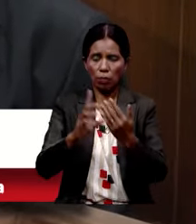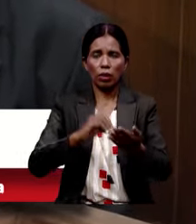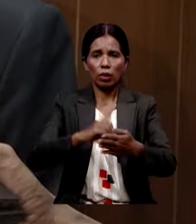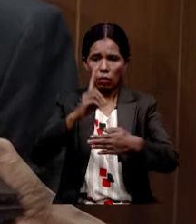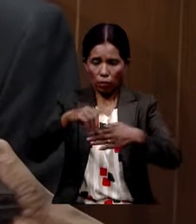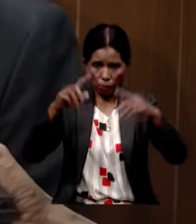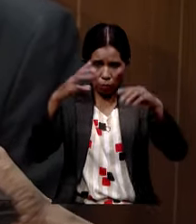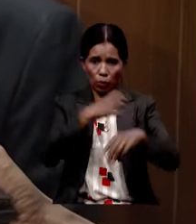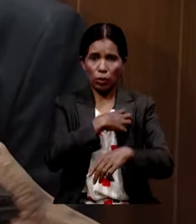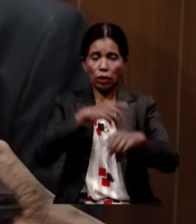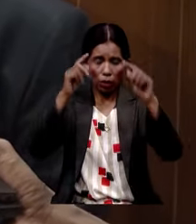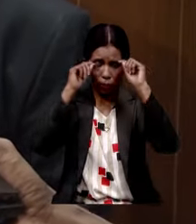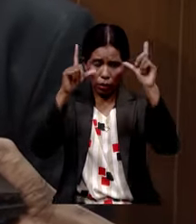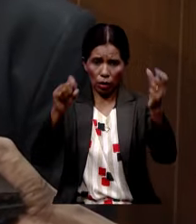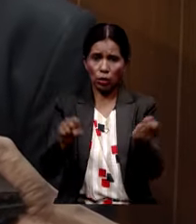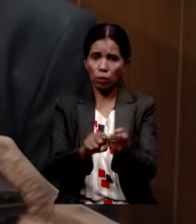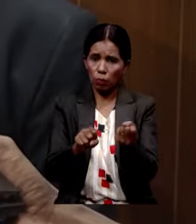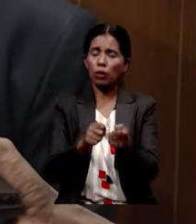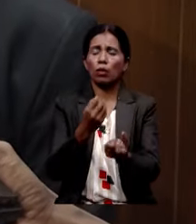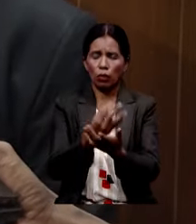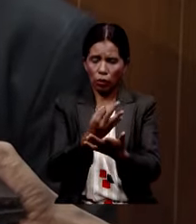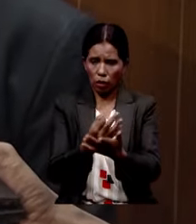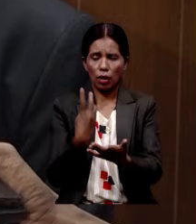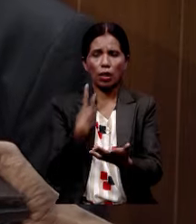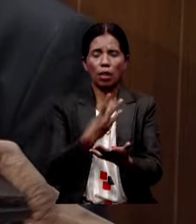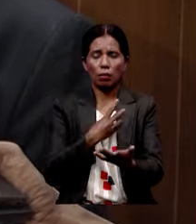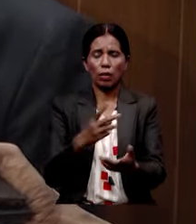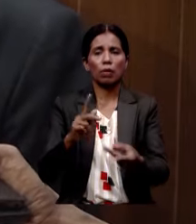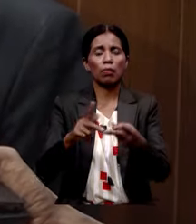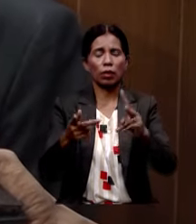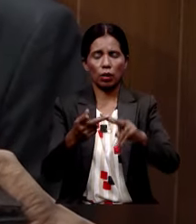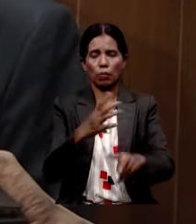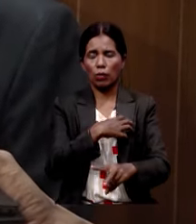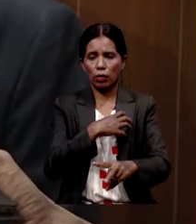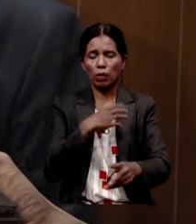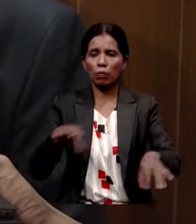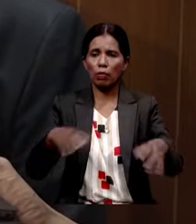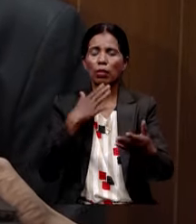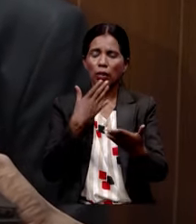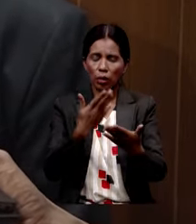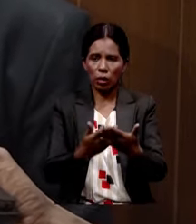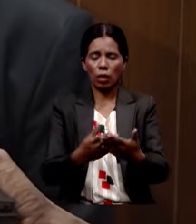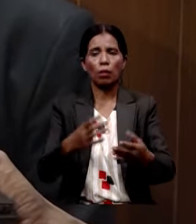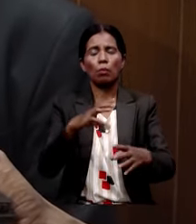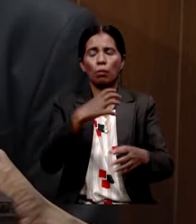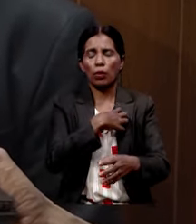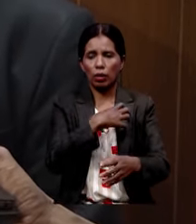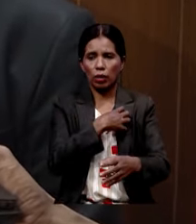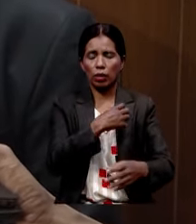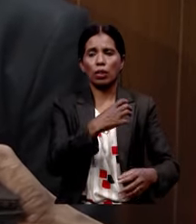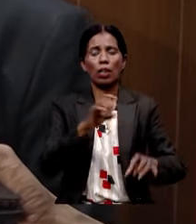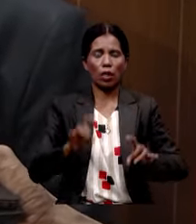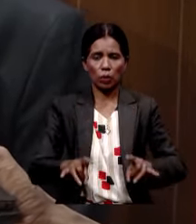Timor-Leste. O apoio fundo ne se estende parceria polícia neve sucesso entre polícia federal Australia nian